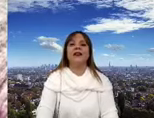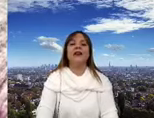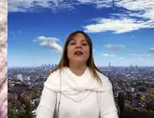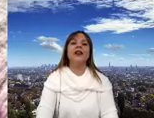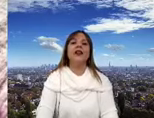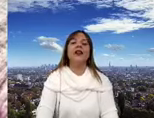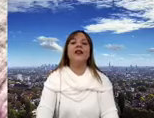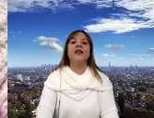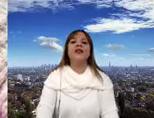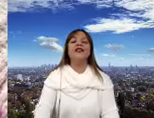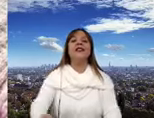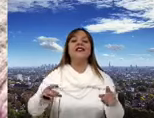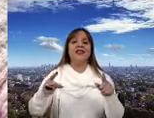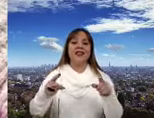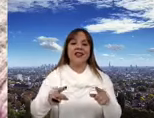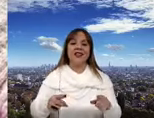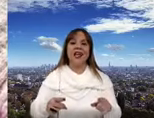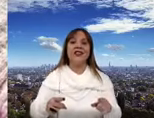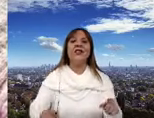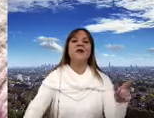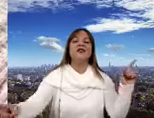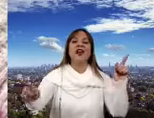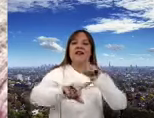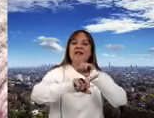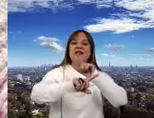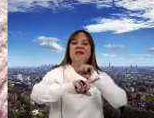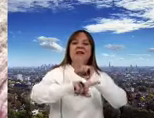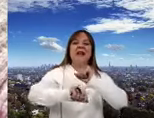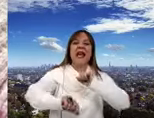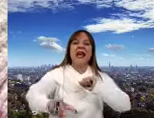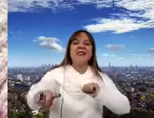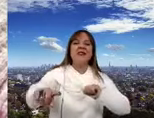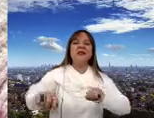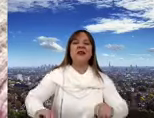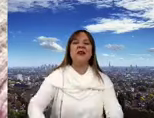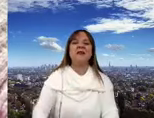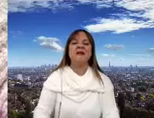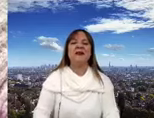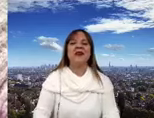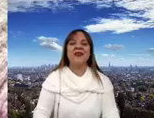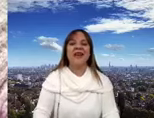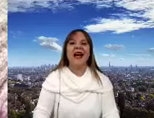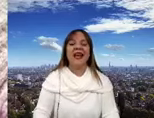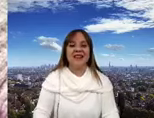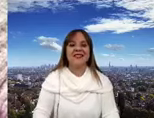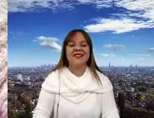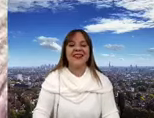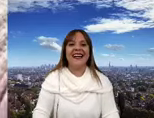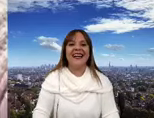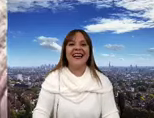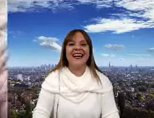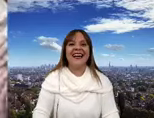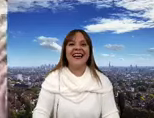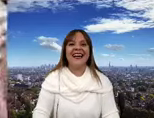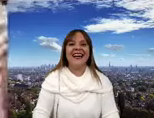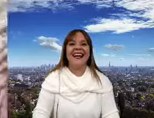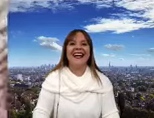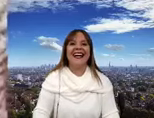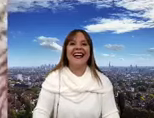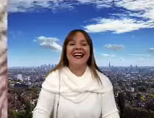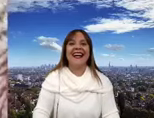lindo. Você vai ensinar a gente e depois o Jefferson também entra com tudo aí para ajudar, é isso? Isso, porque ele